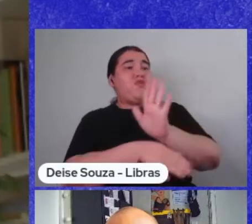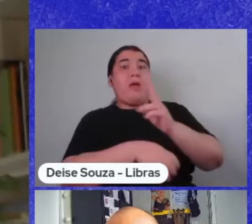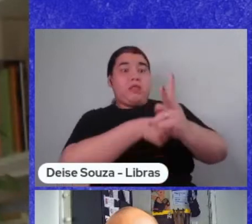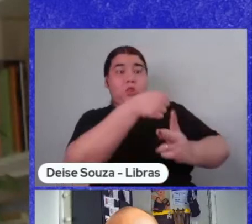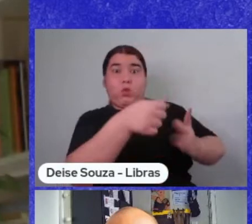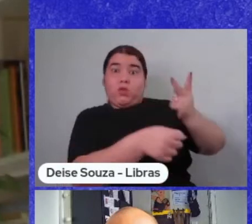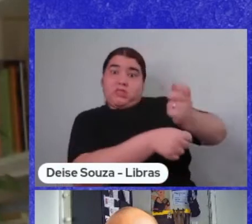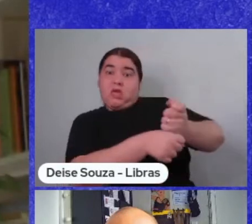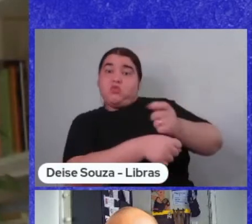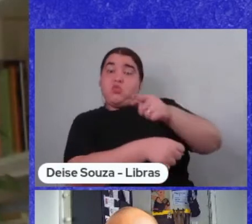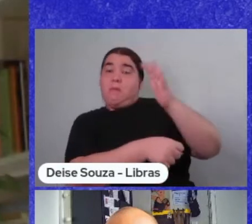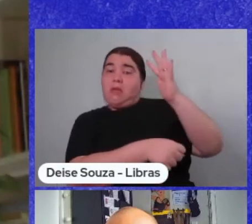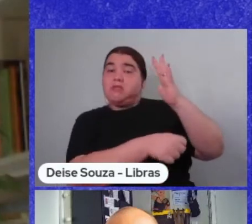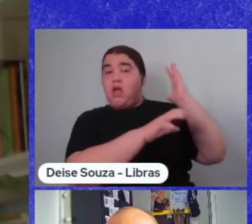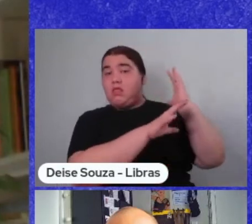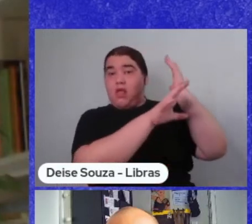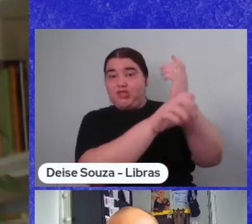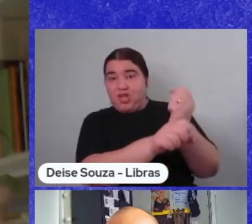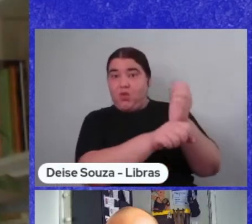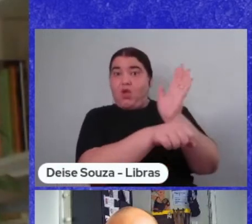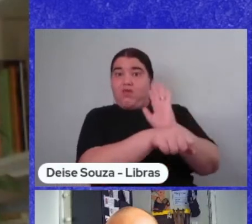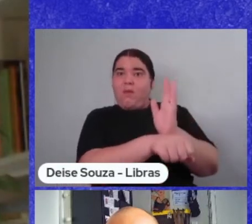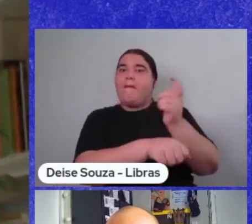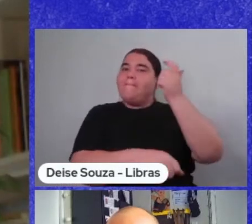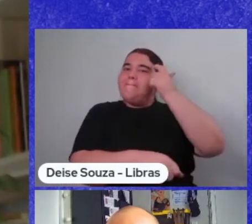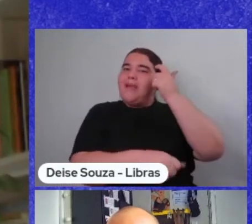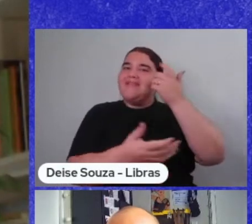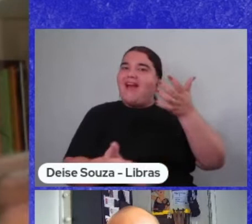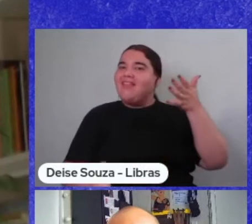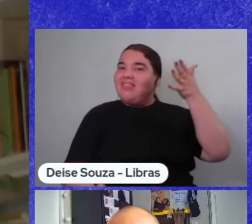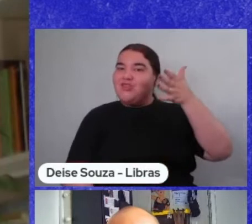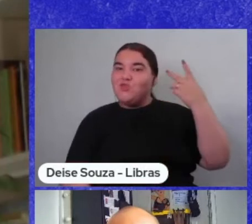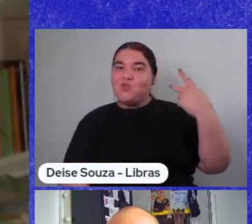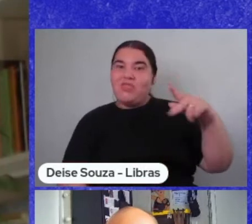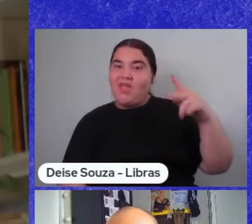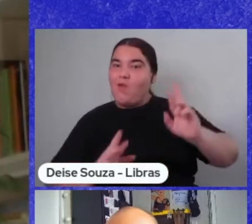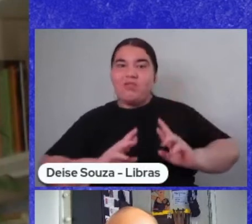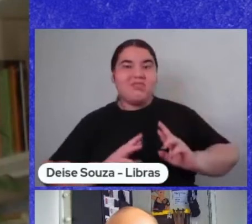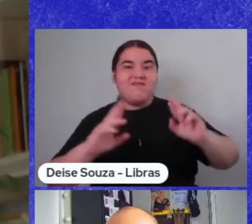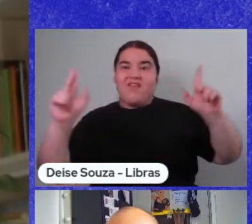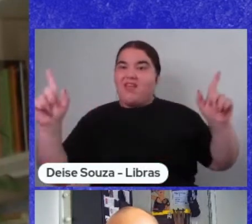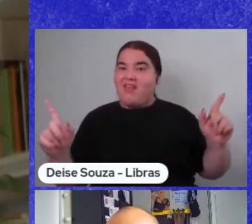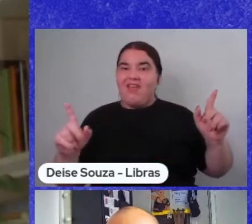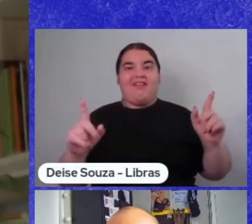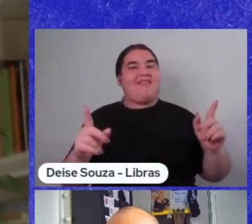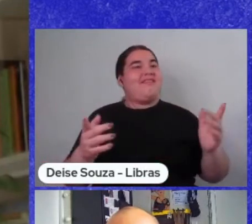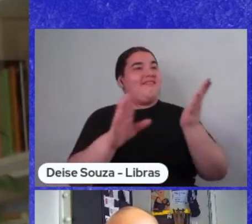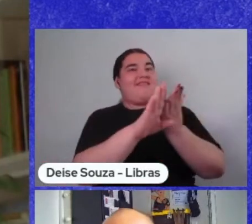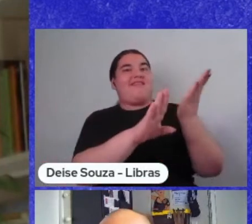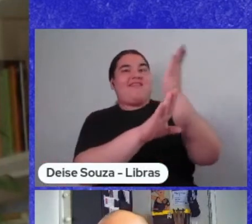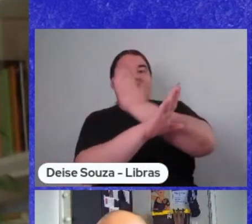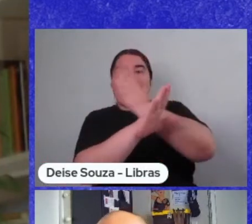trajetória do filme, olha como o seu discurso muda, né? Daquele começo para hoje, dessa aceitação, porque eu acho